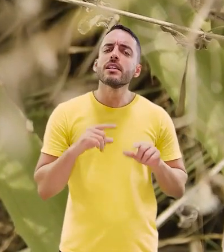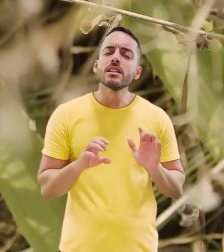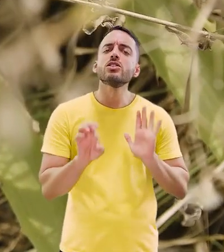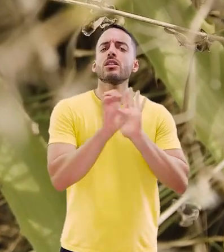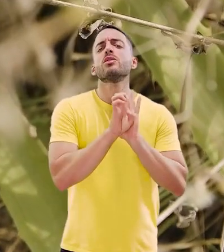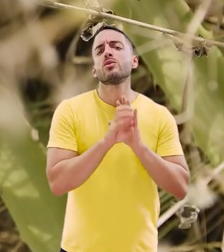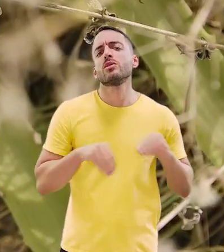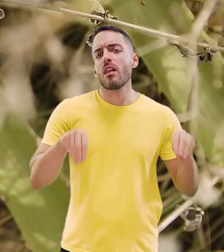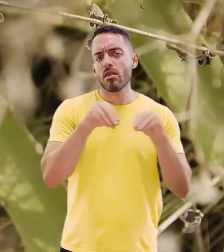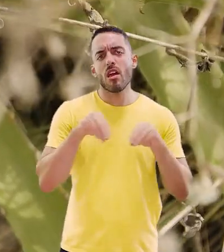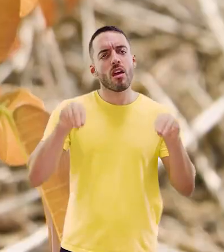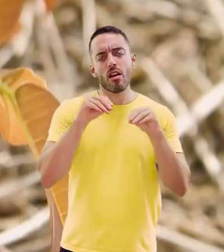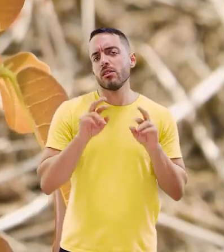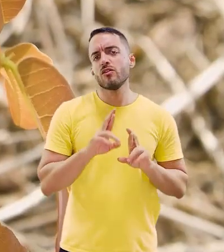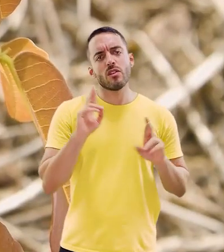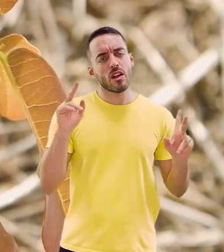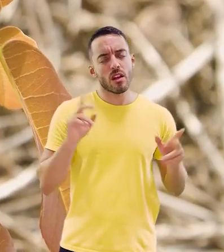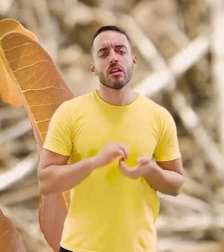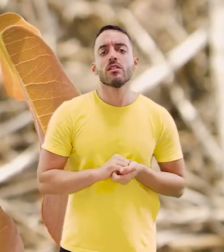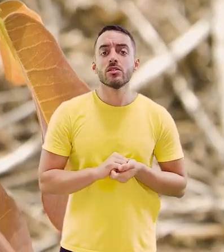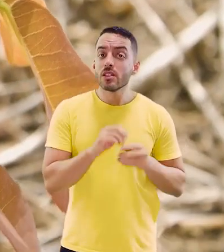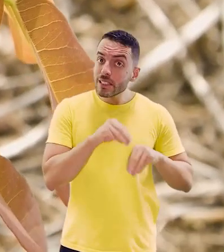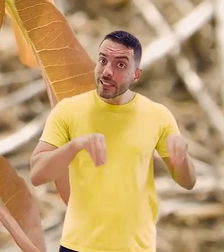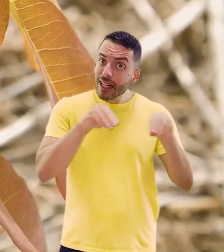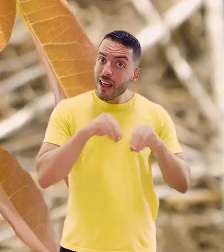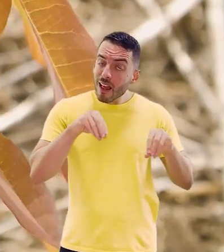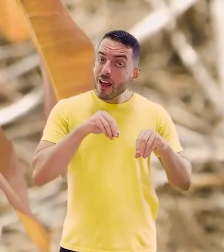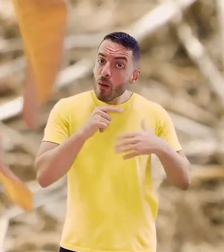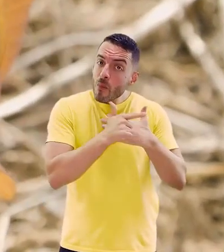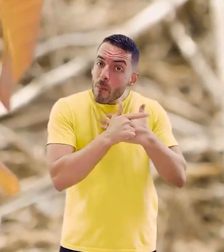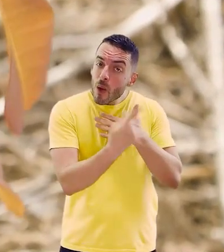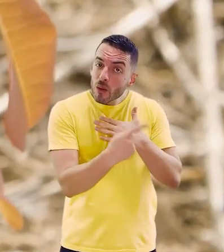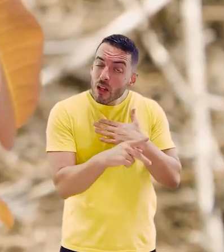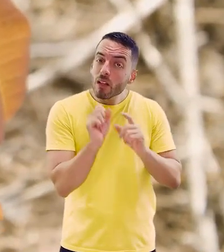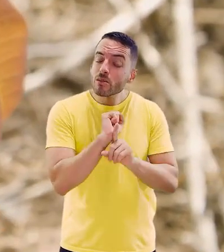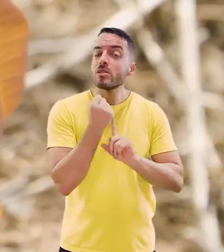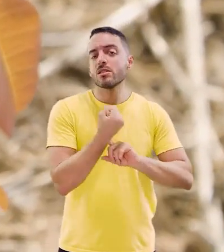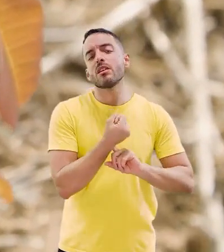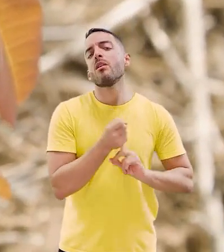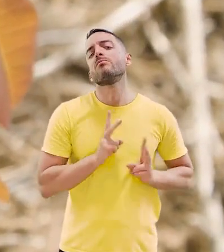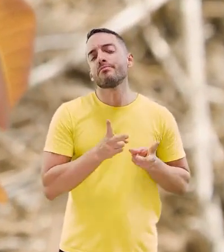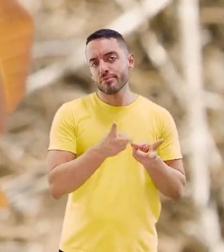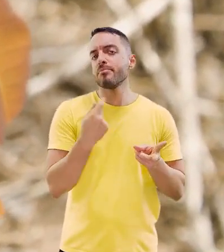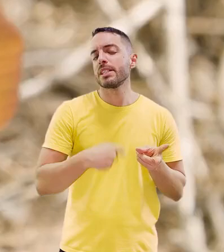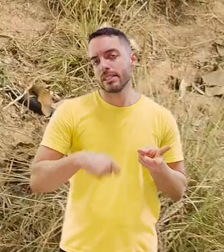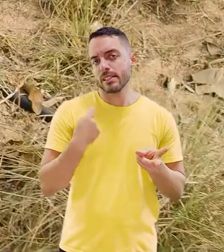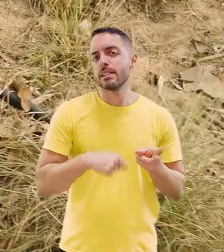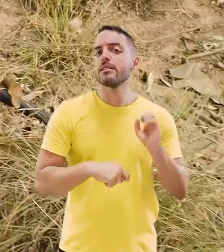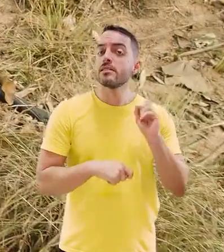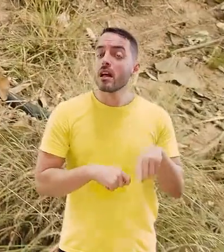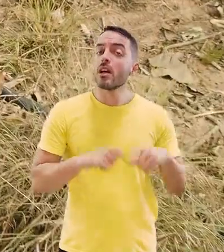no Estatuto da Terra. Né? A função social da terra tem que ser mantida. Né? O que é que é a função social? É